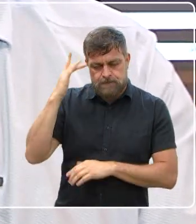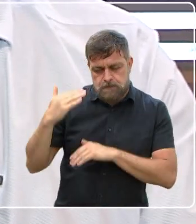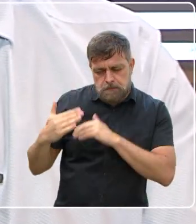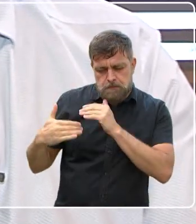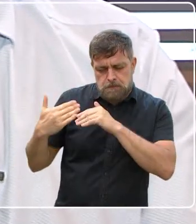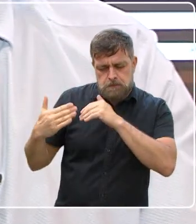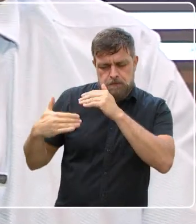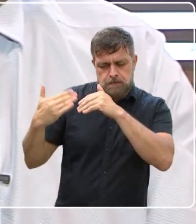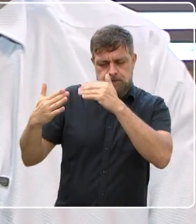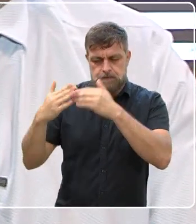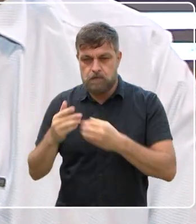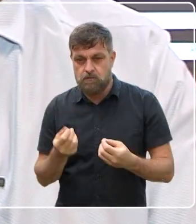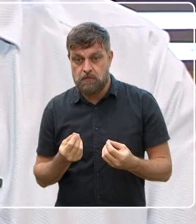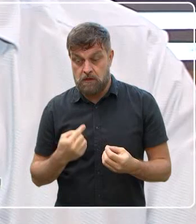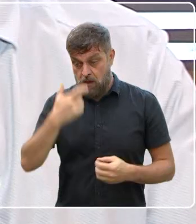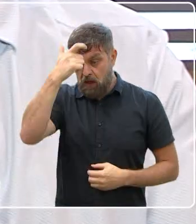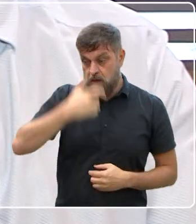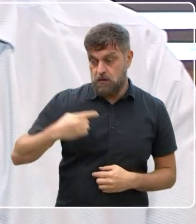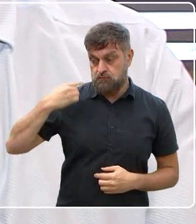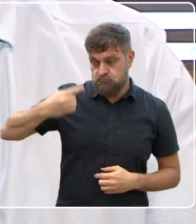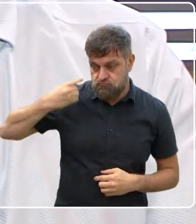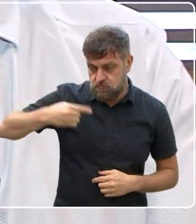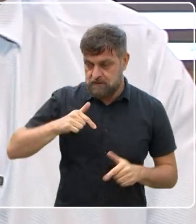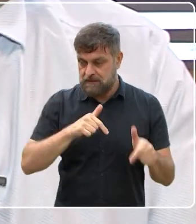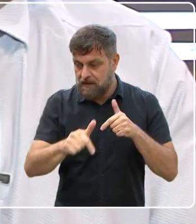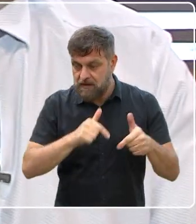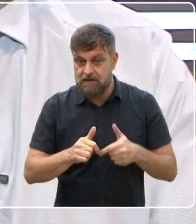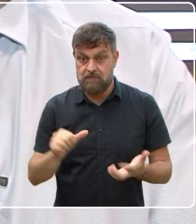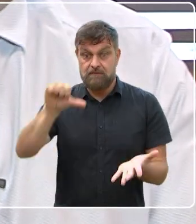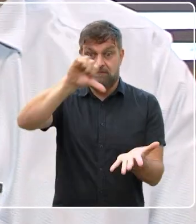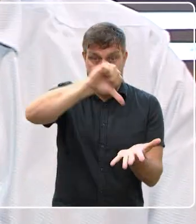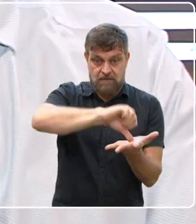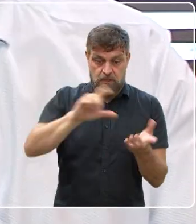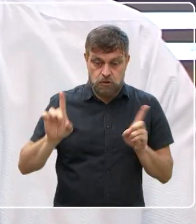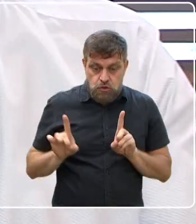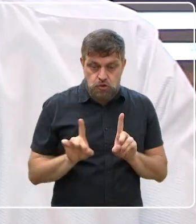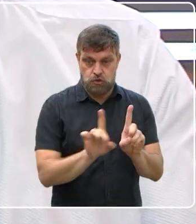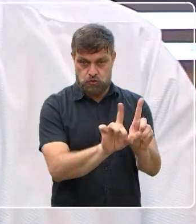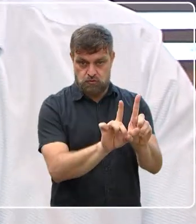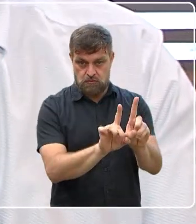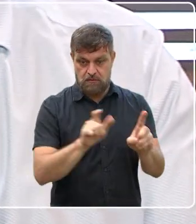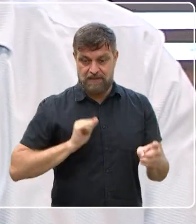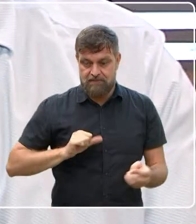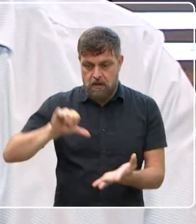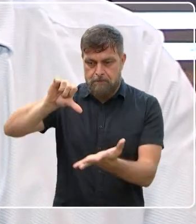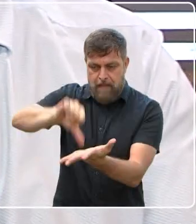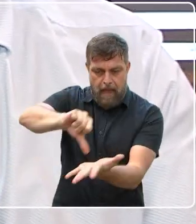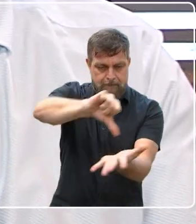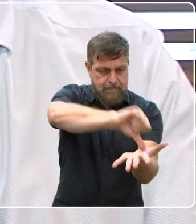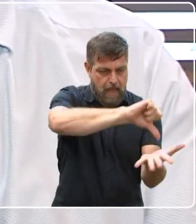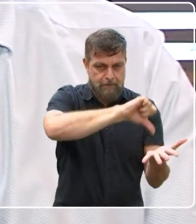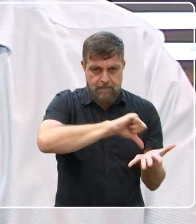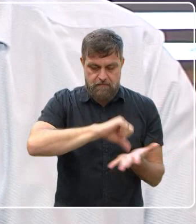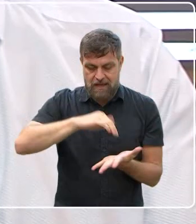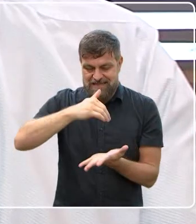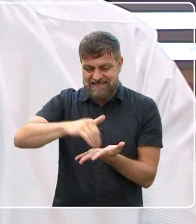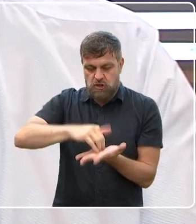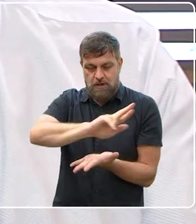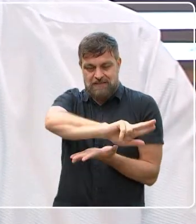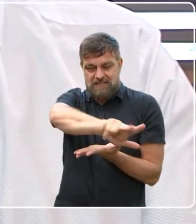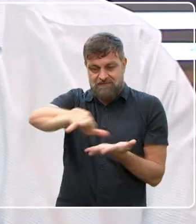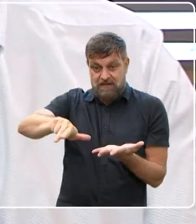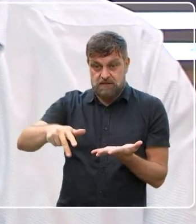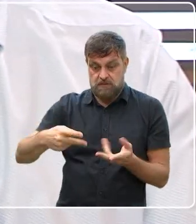amadurecimento e desenvolvimento com o Dr. Giano, ele assumiu novos projetos, novas unidades e me